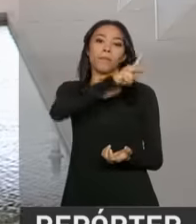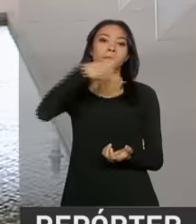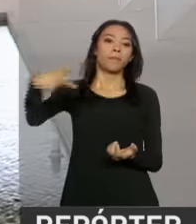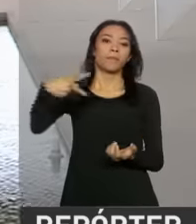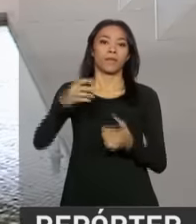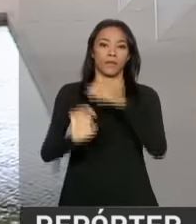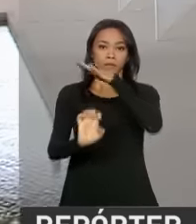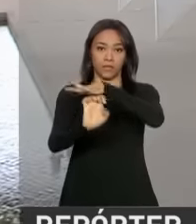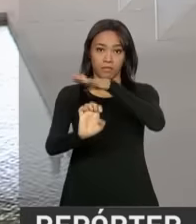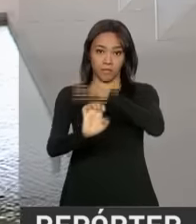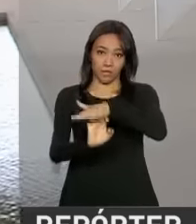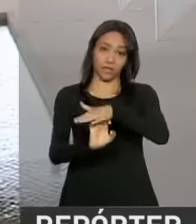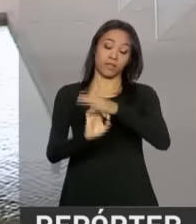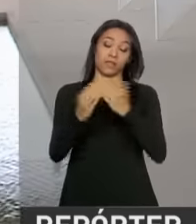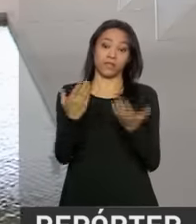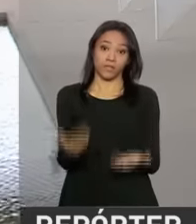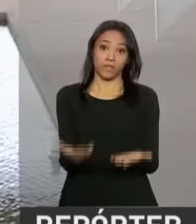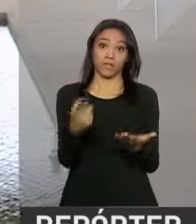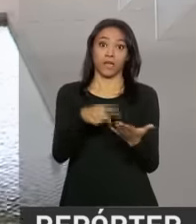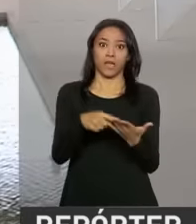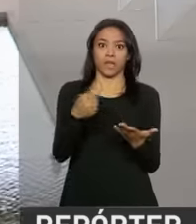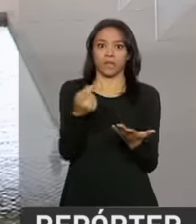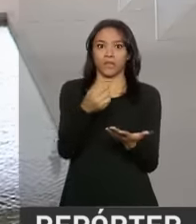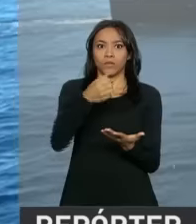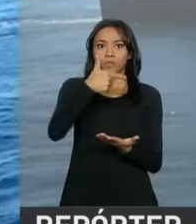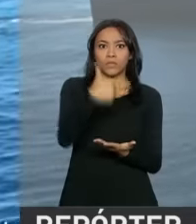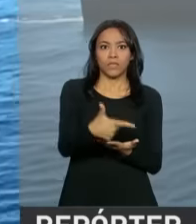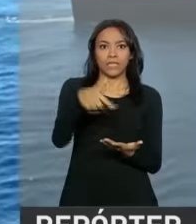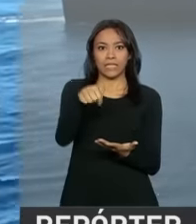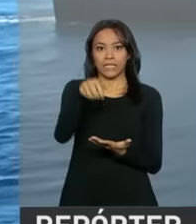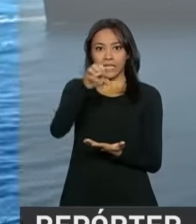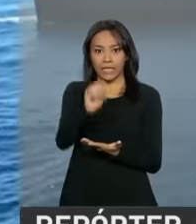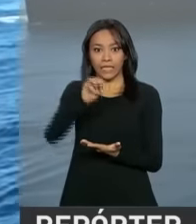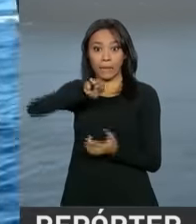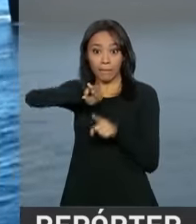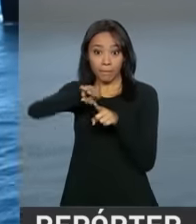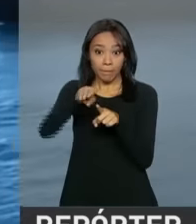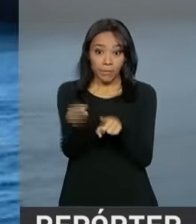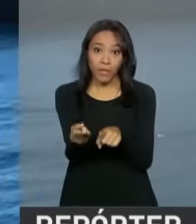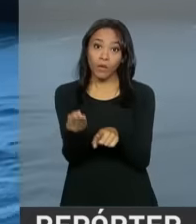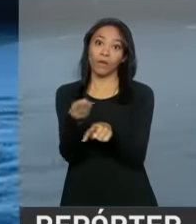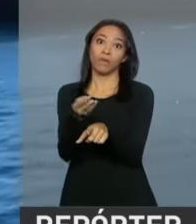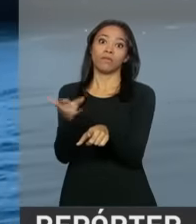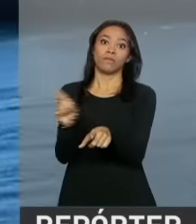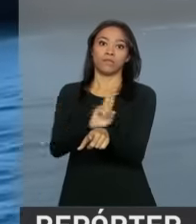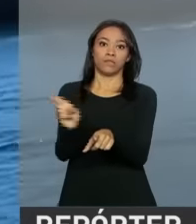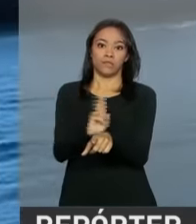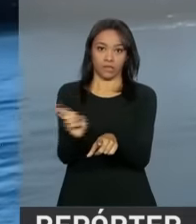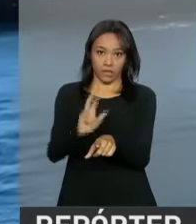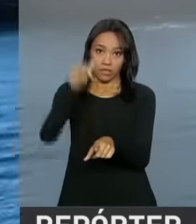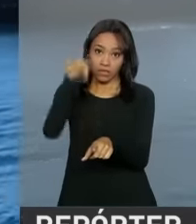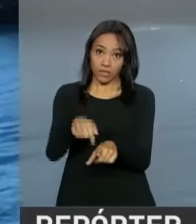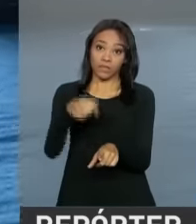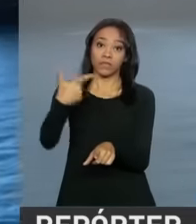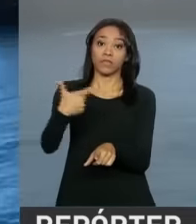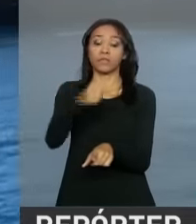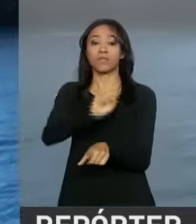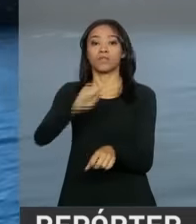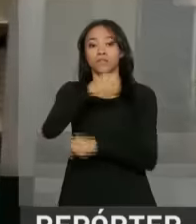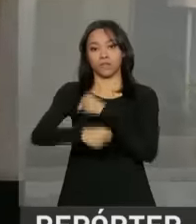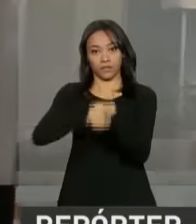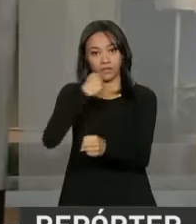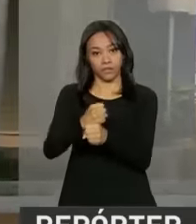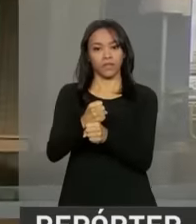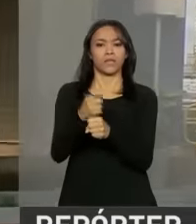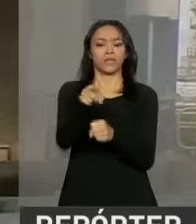um lucro líquido de 370 milhões de reais no segundo trimestre deste ano. De acordo com a companhia,